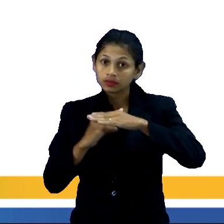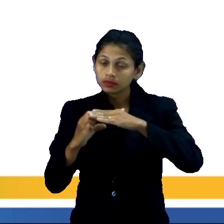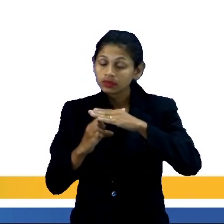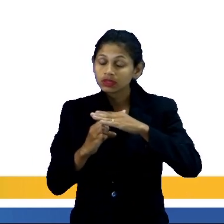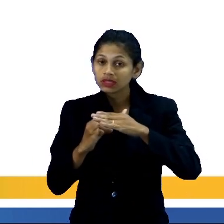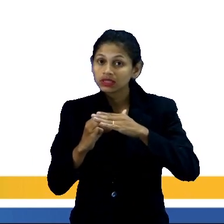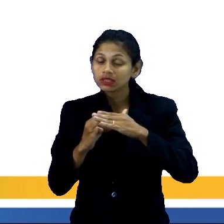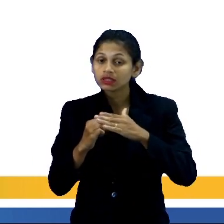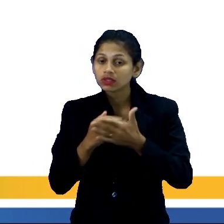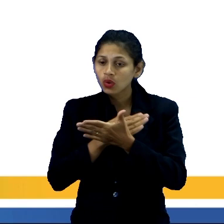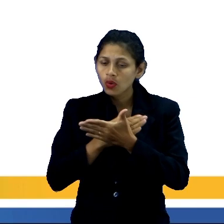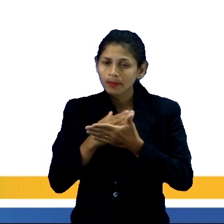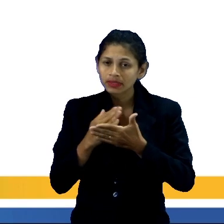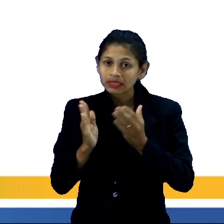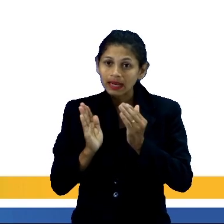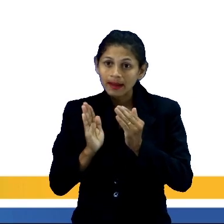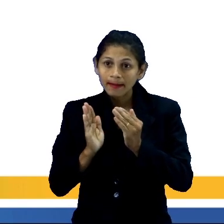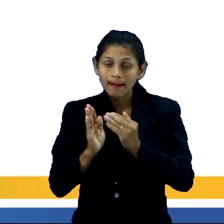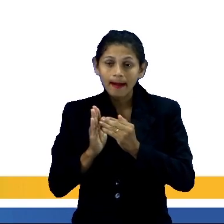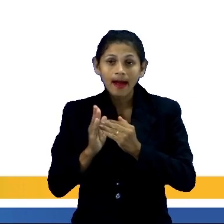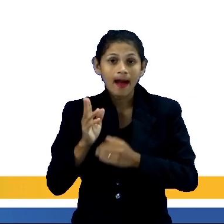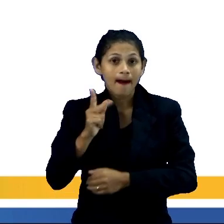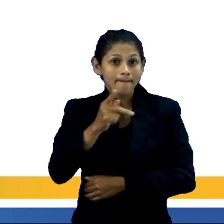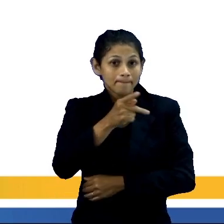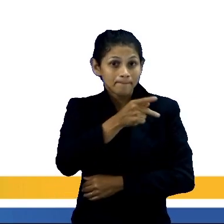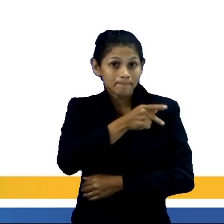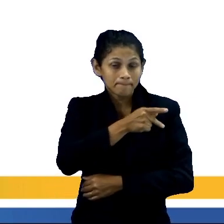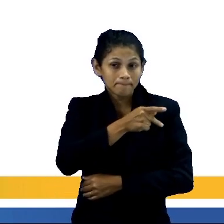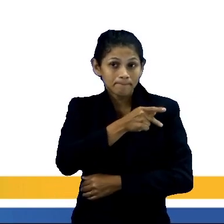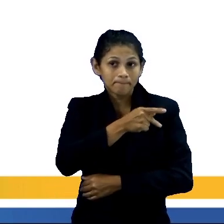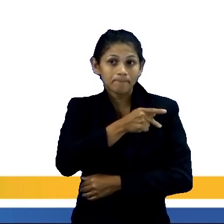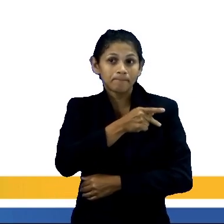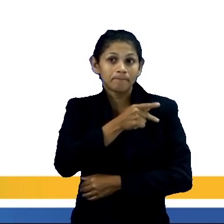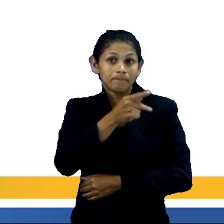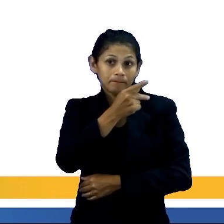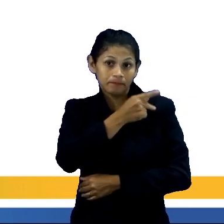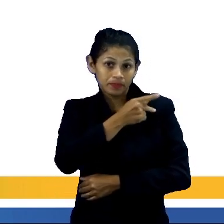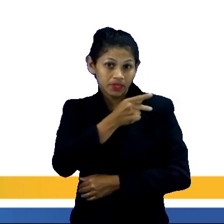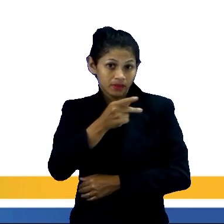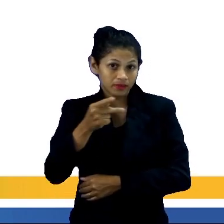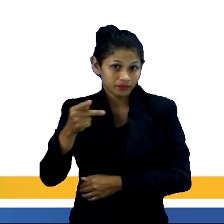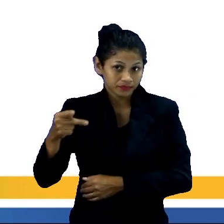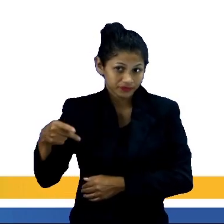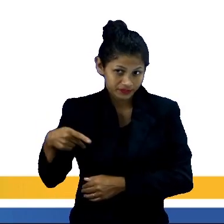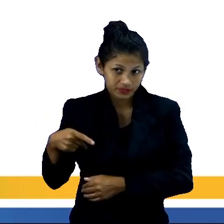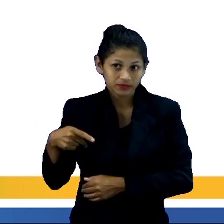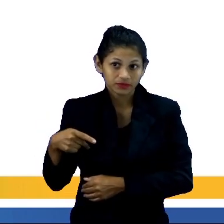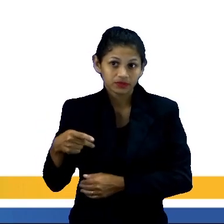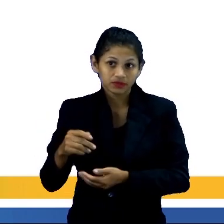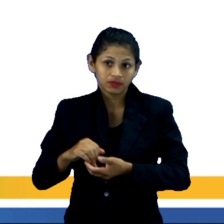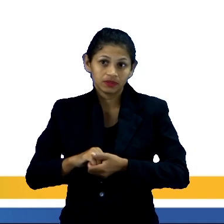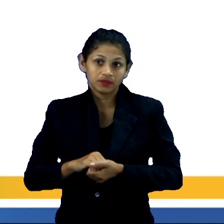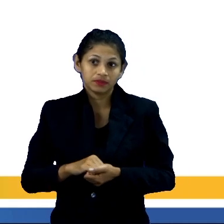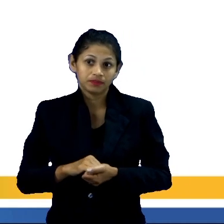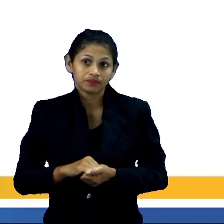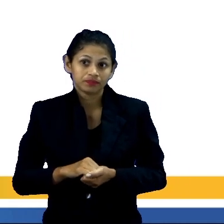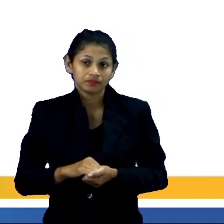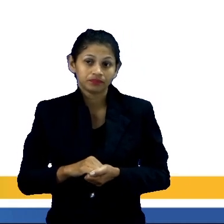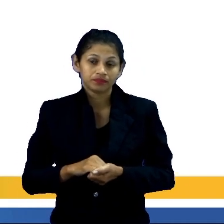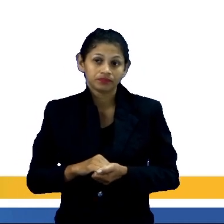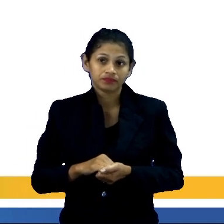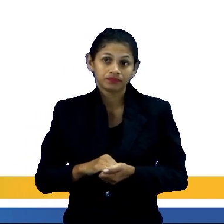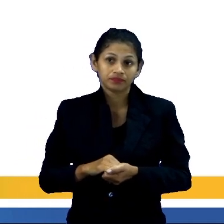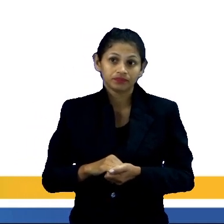ainda mais, né, o capital estrangeiro na maior parte dos setores, que começou lá com o JK, né, e os trabalhadores tiveram aí